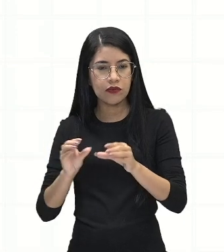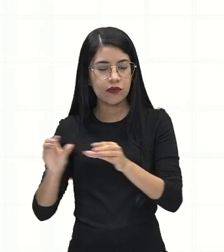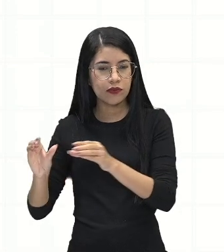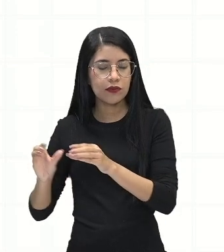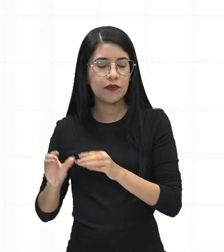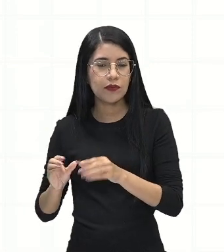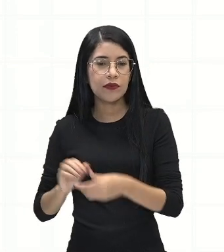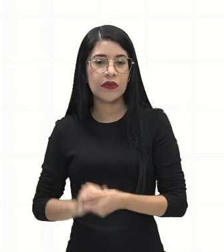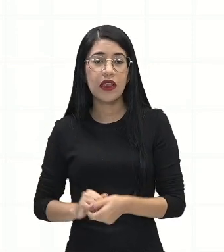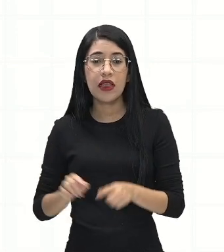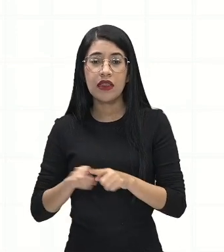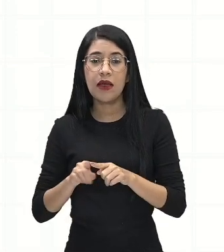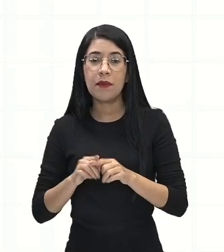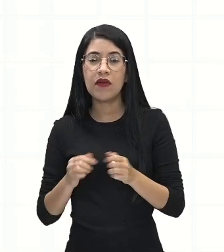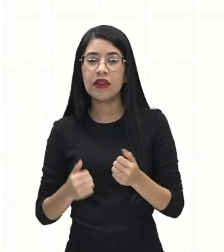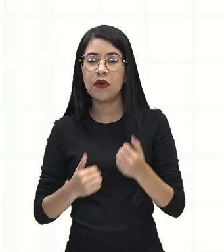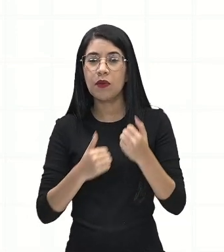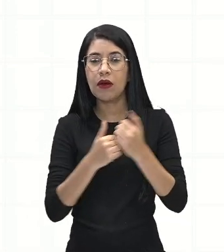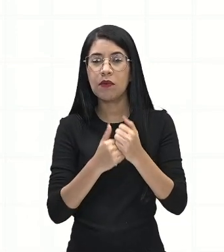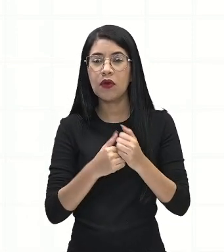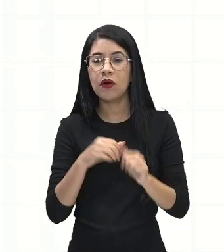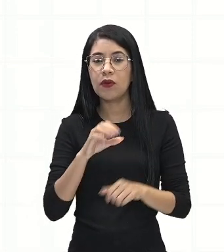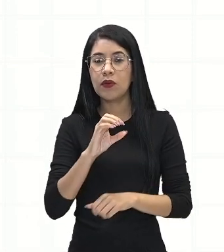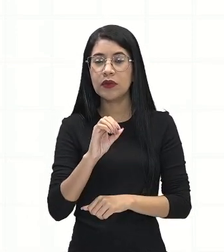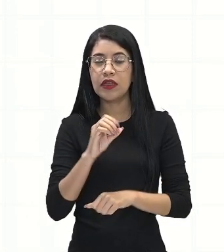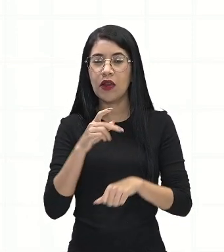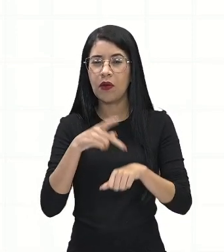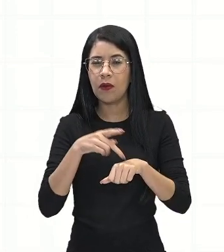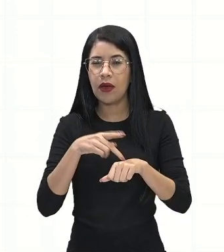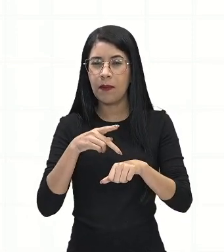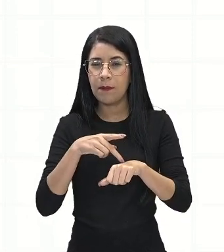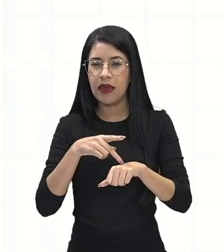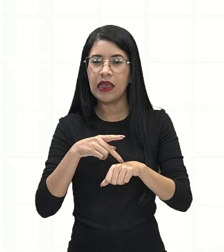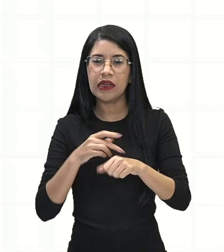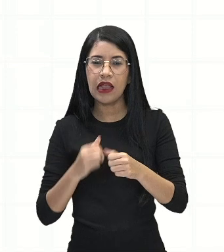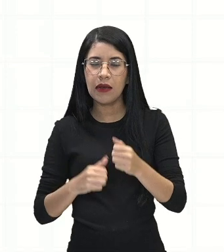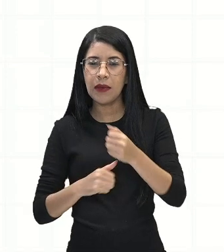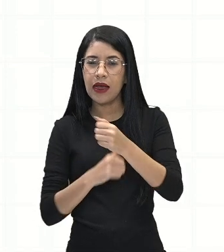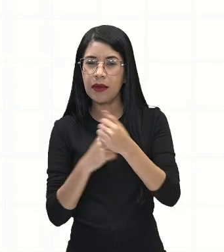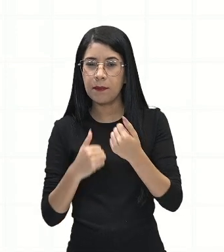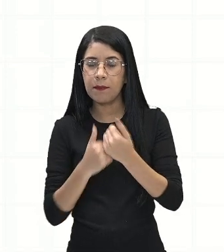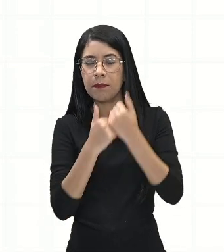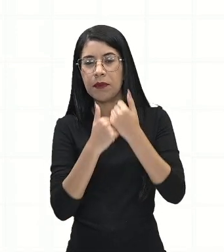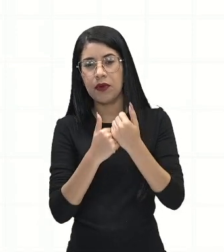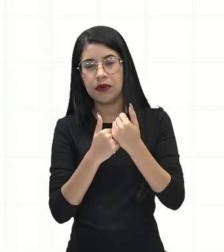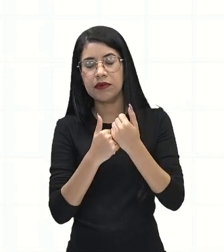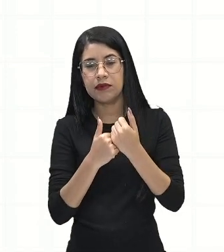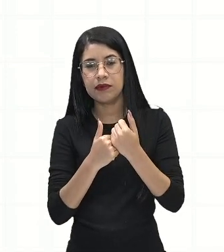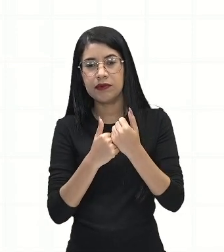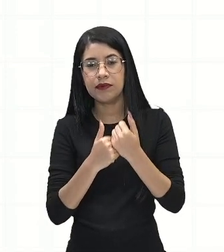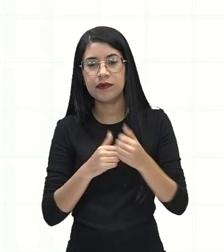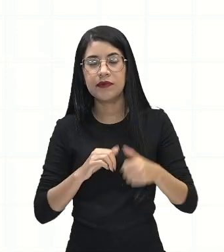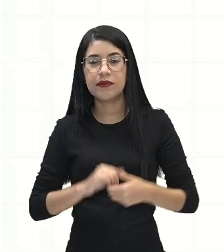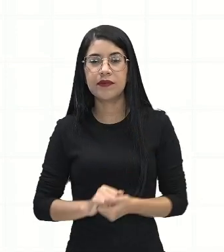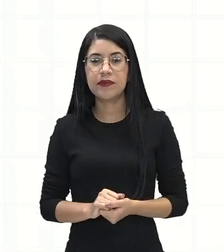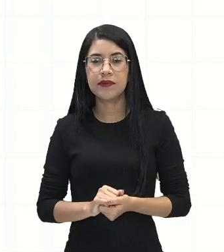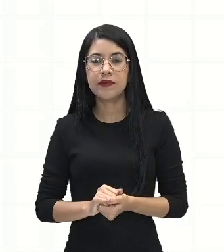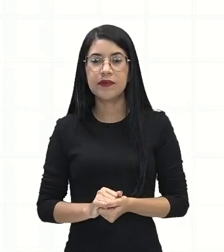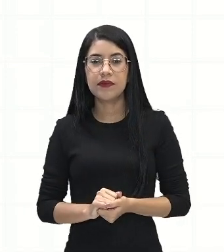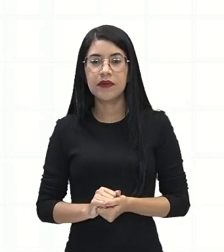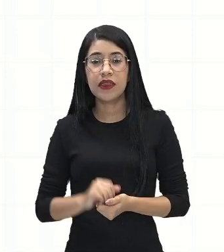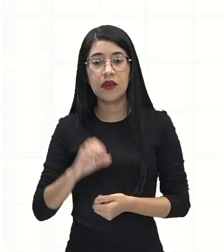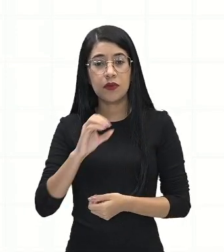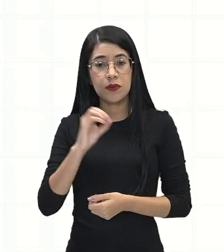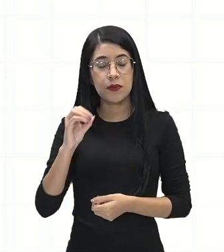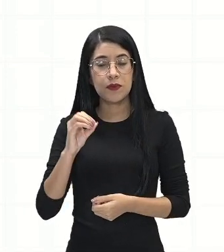ponto de apoio, que a gente vai chamar de zero. Aqui no caso é a pedra, né? Ou a rocha que está ali para servir de apoio.